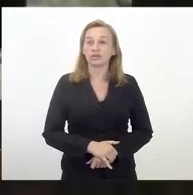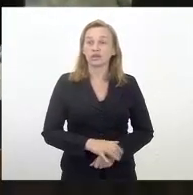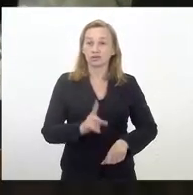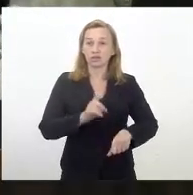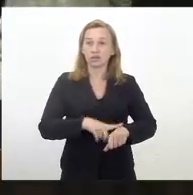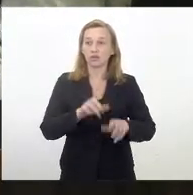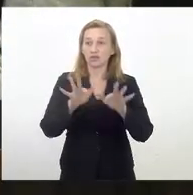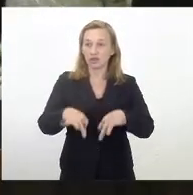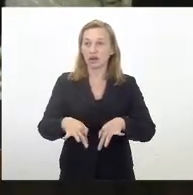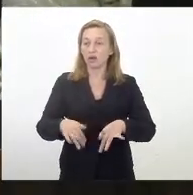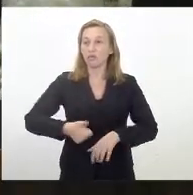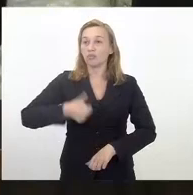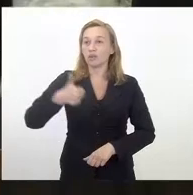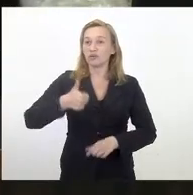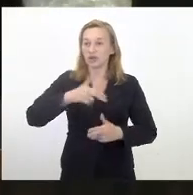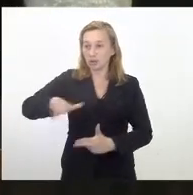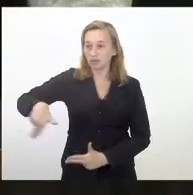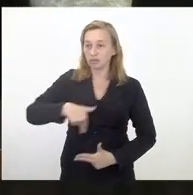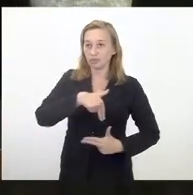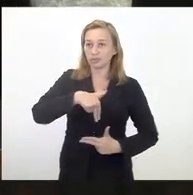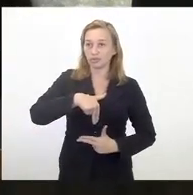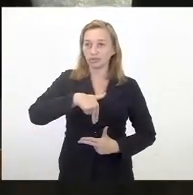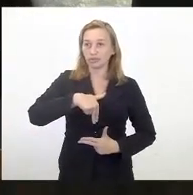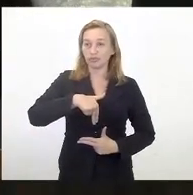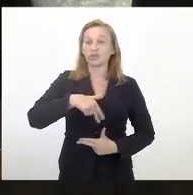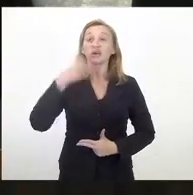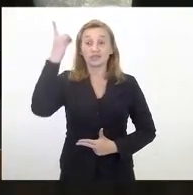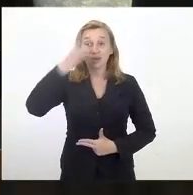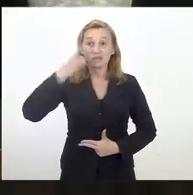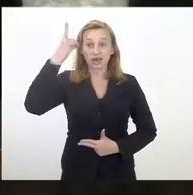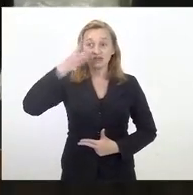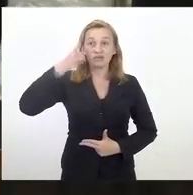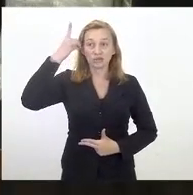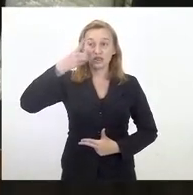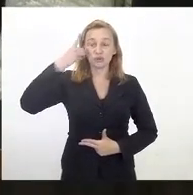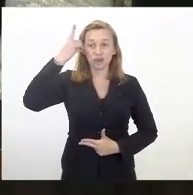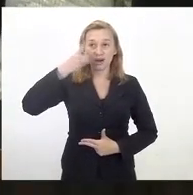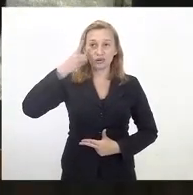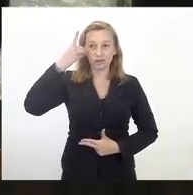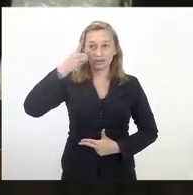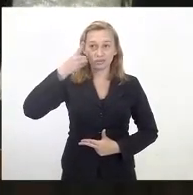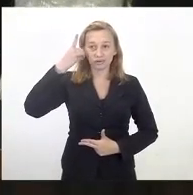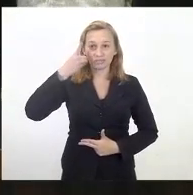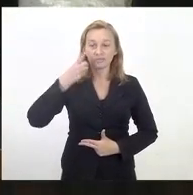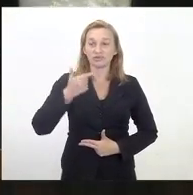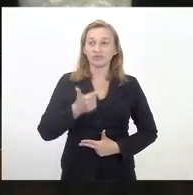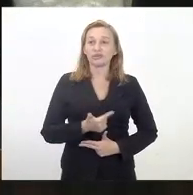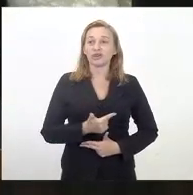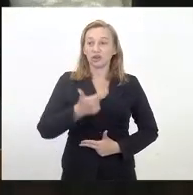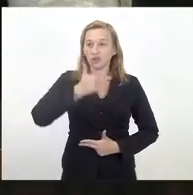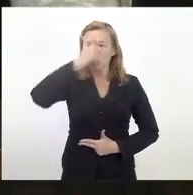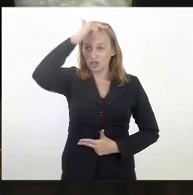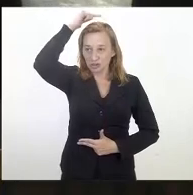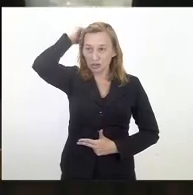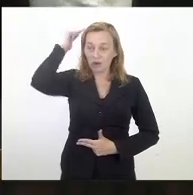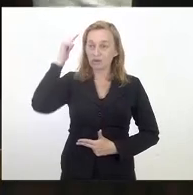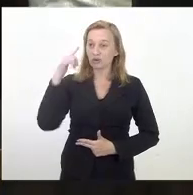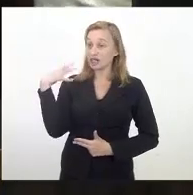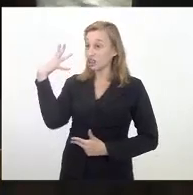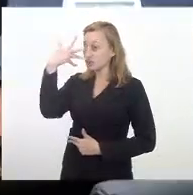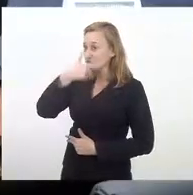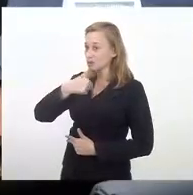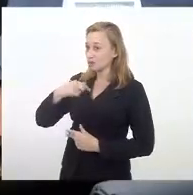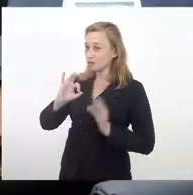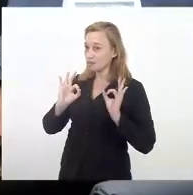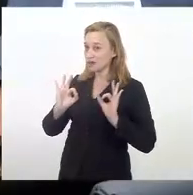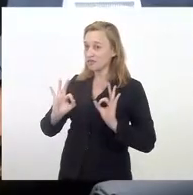expediente final primeiro orador inscrito é o Nobre Deputado elegantes Luiz Paula